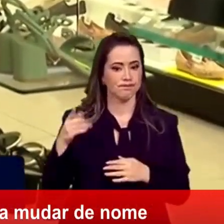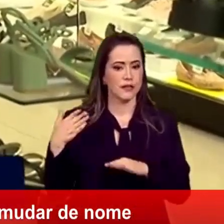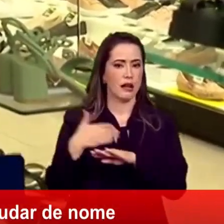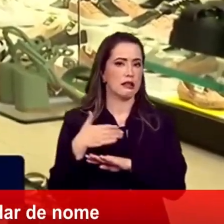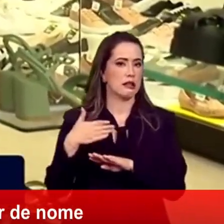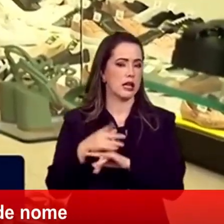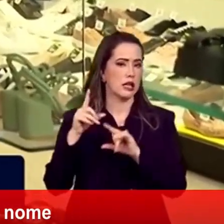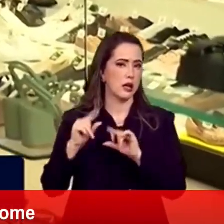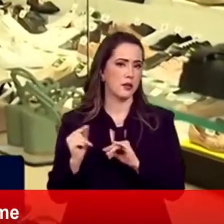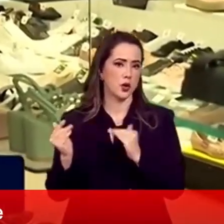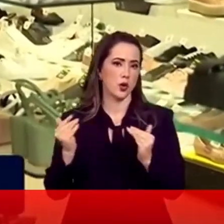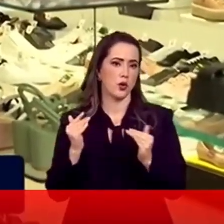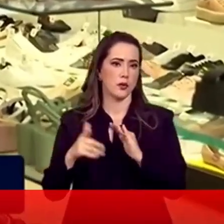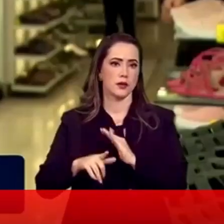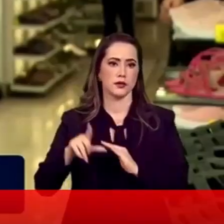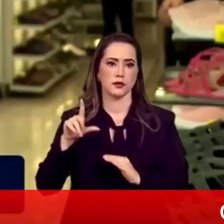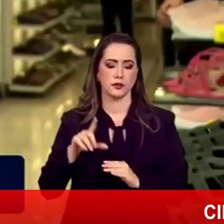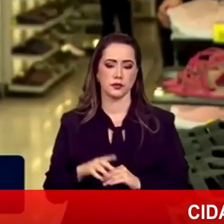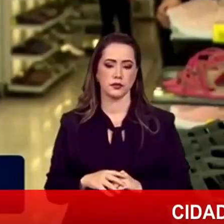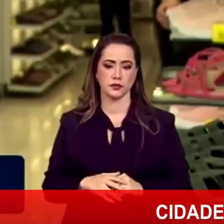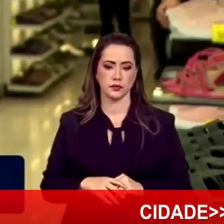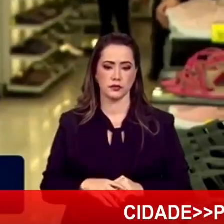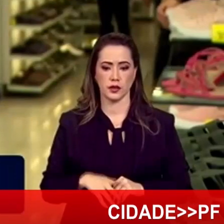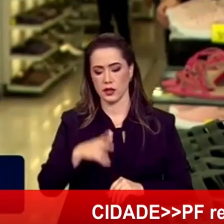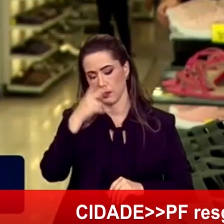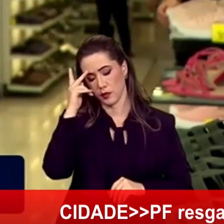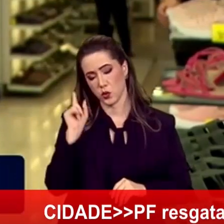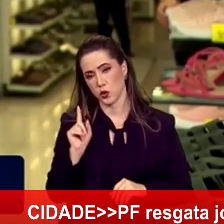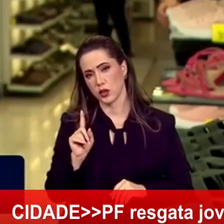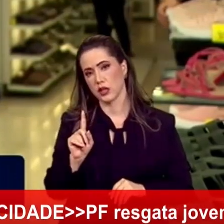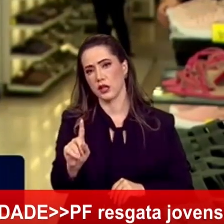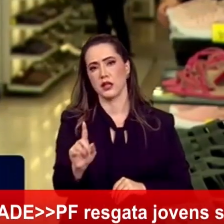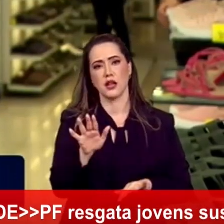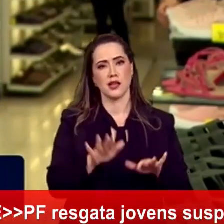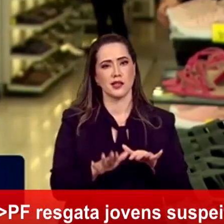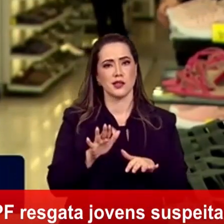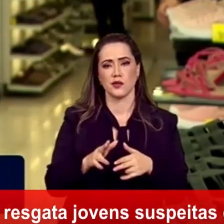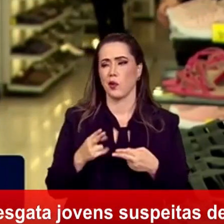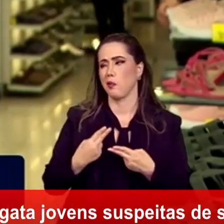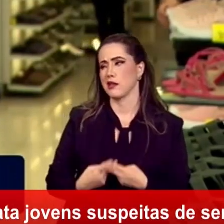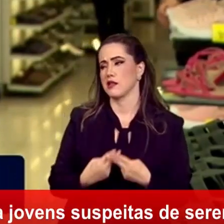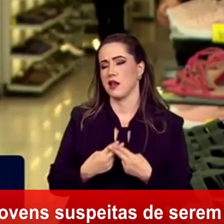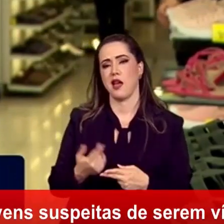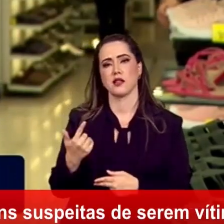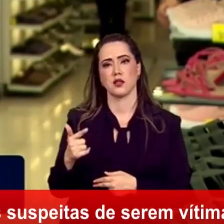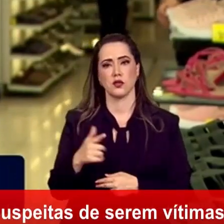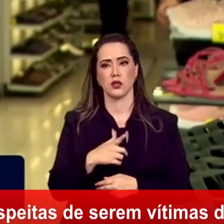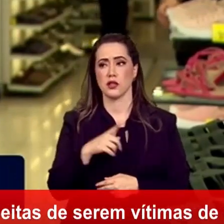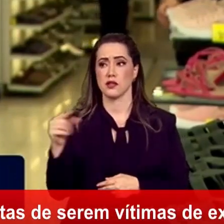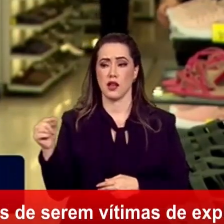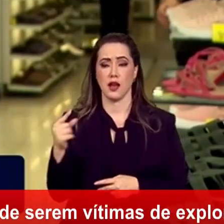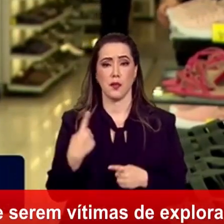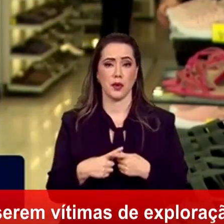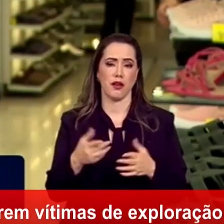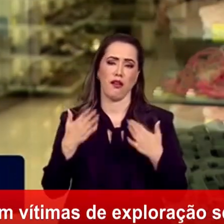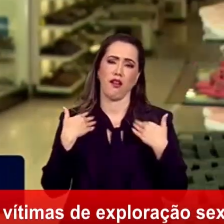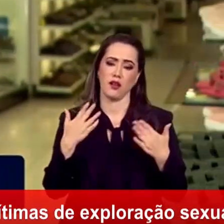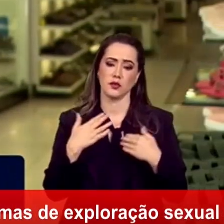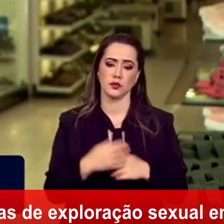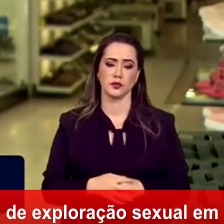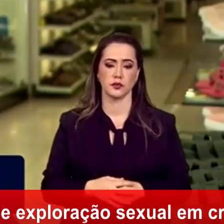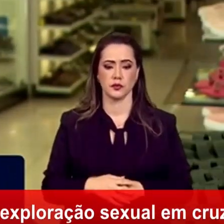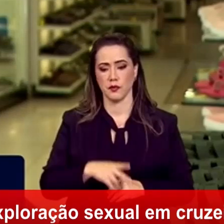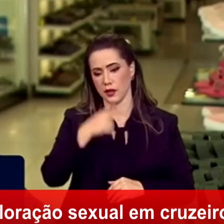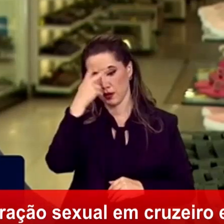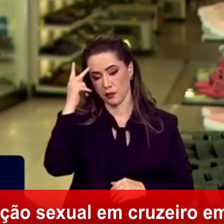está menor do que de costume. O cliente entra na loja, às vezes ele não tem paciência para esperar, ele acaba indo embora por conta do calor. Às vezes o